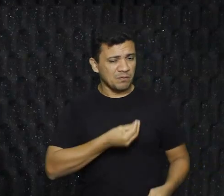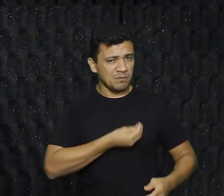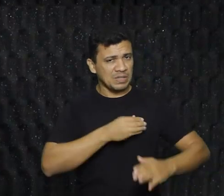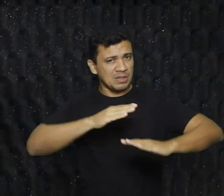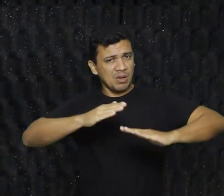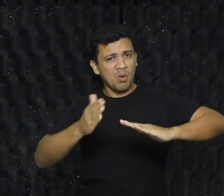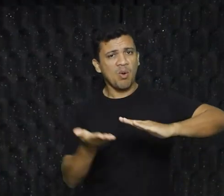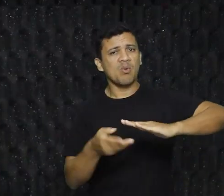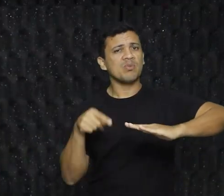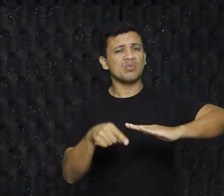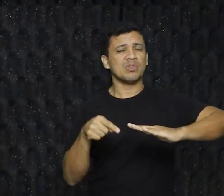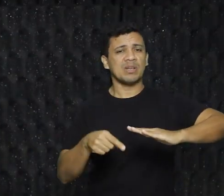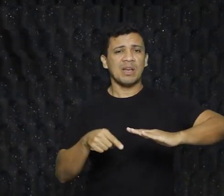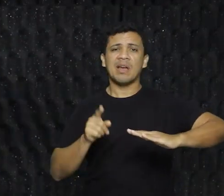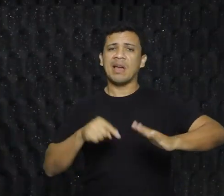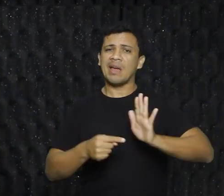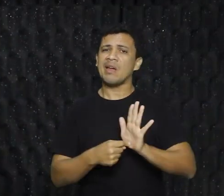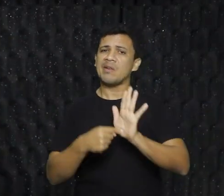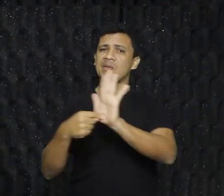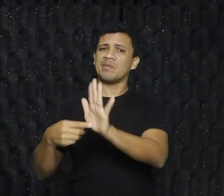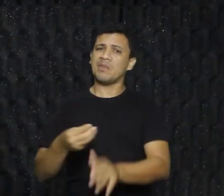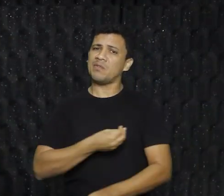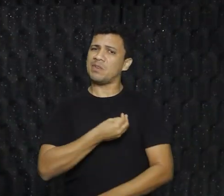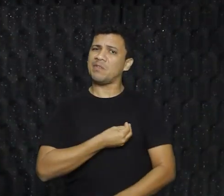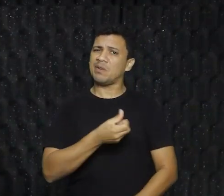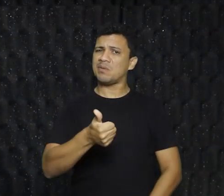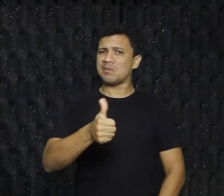é um reflexo daquilo que a gente viveu há mais de 100 anos atrás?